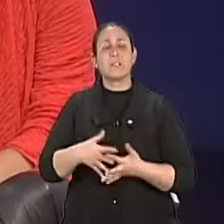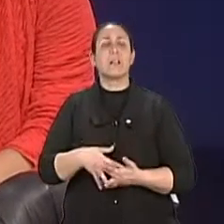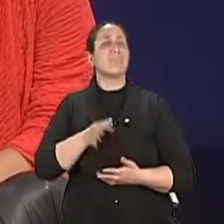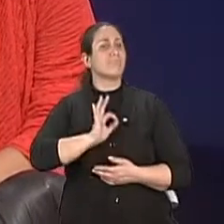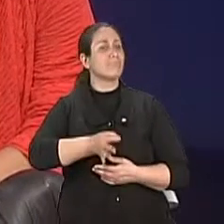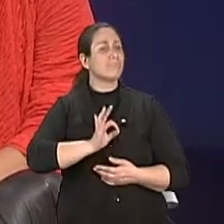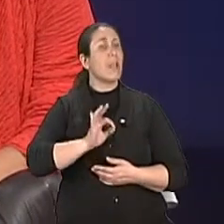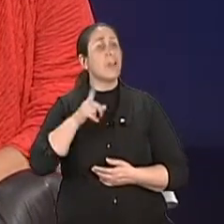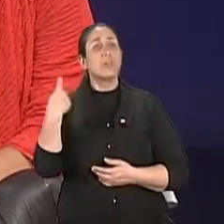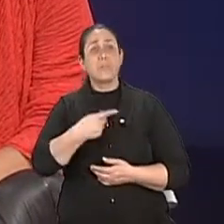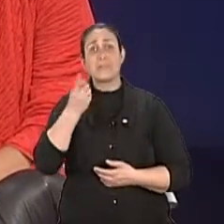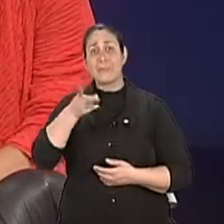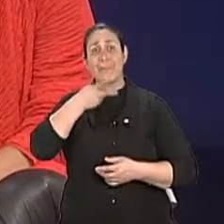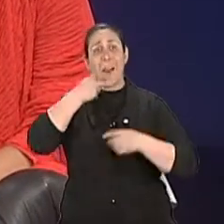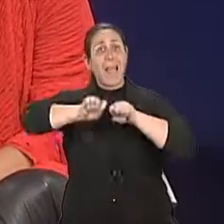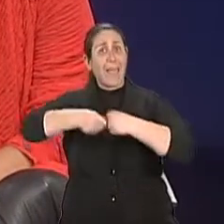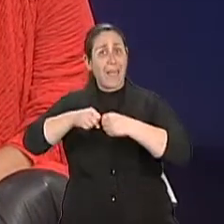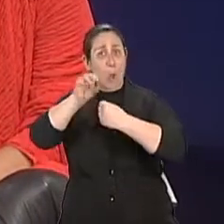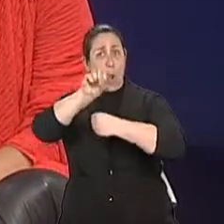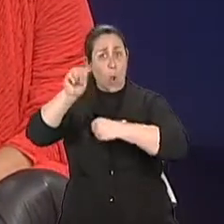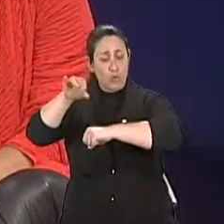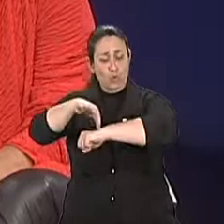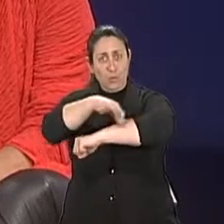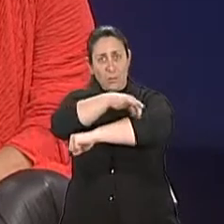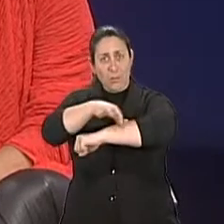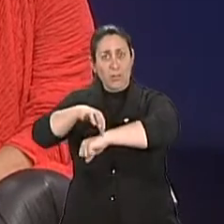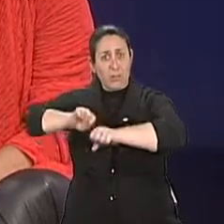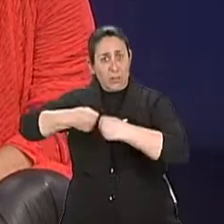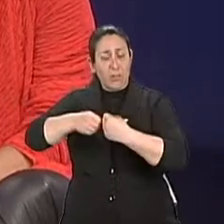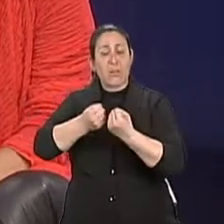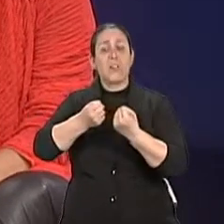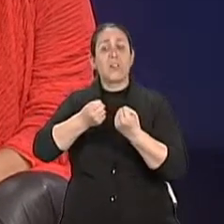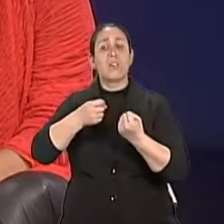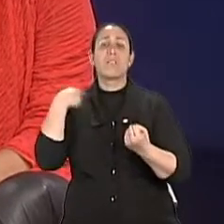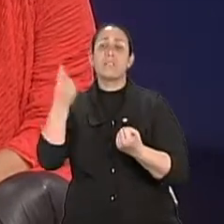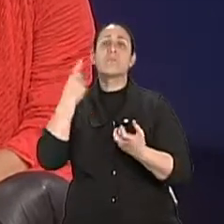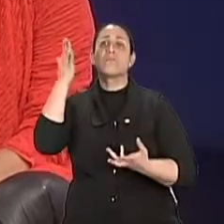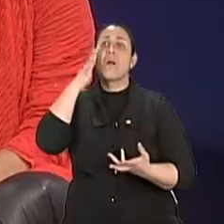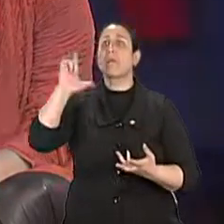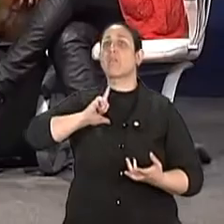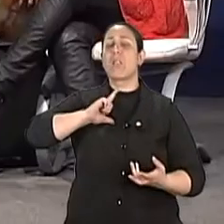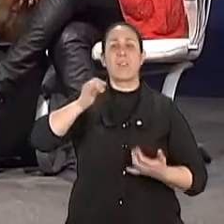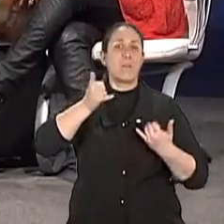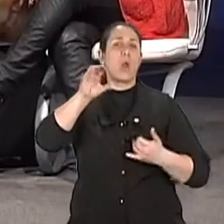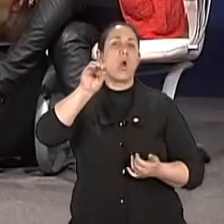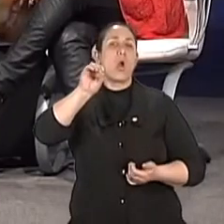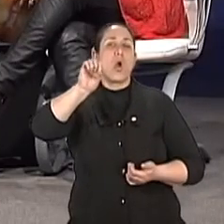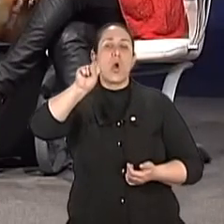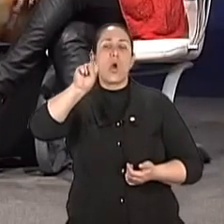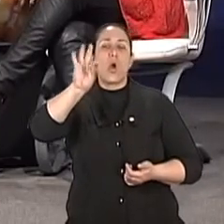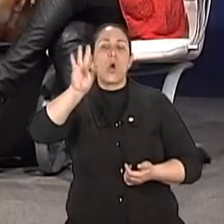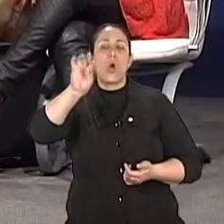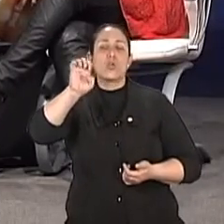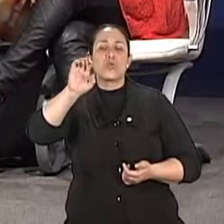gente fala em queda, também em fratura, uma fratura numa pessoa que tem osteopenia, que é o começo da osteoporose, né? Tô